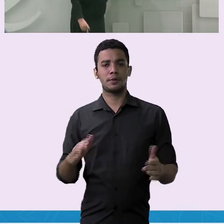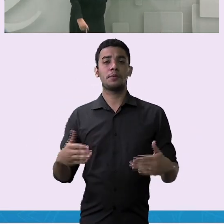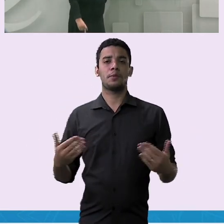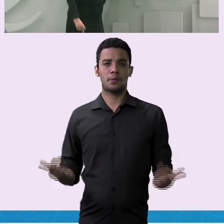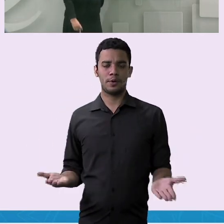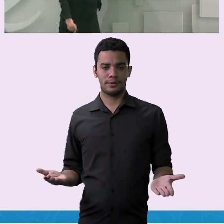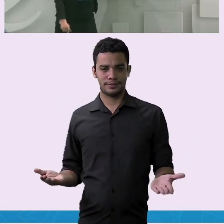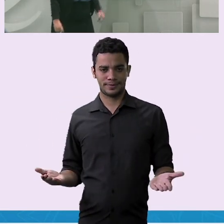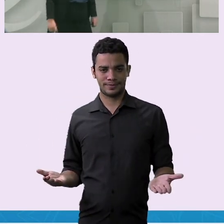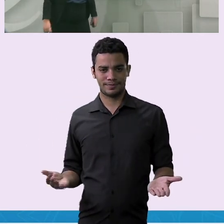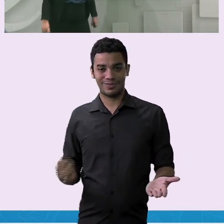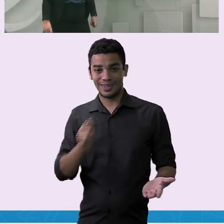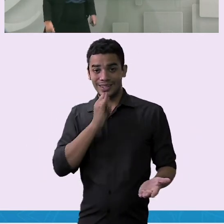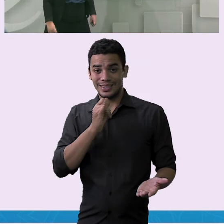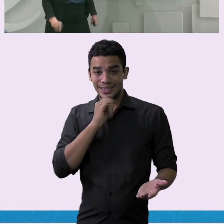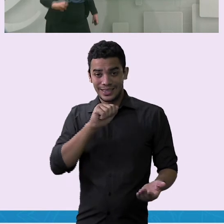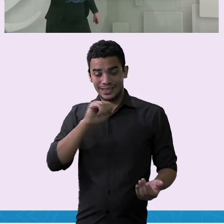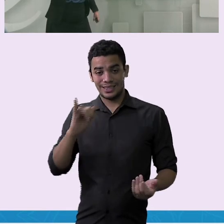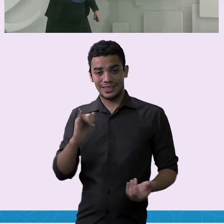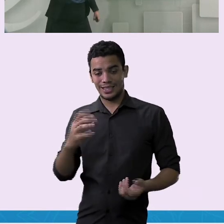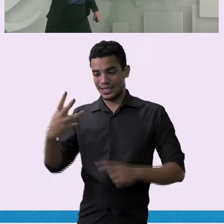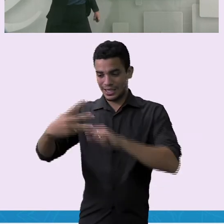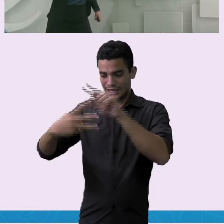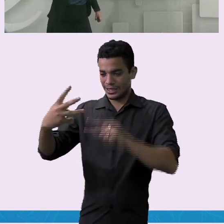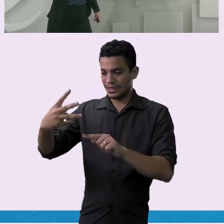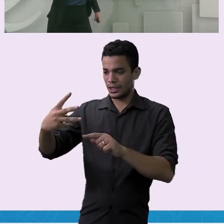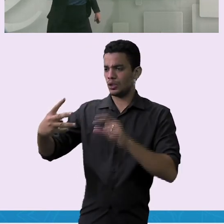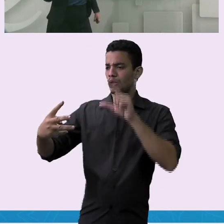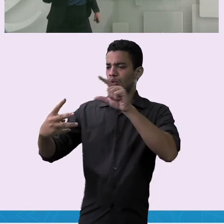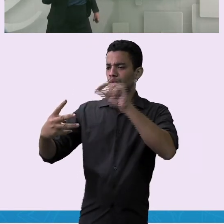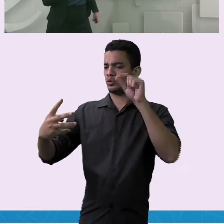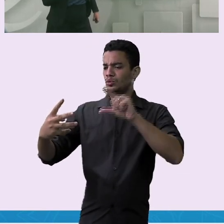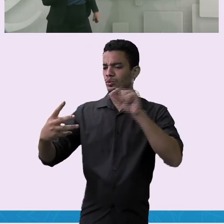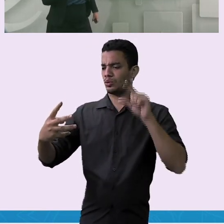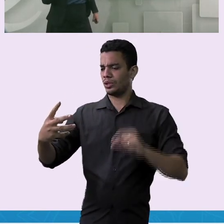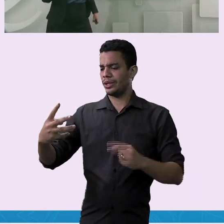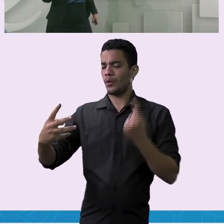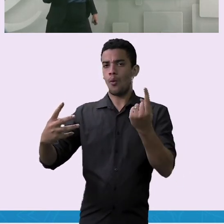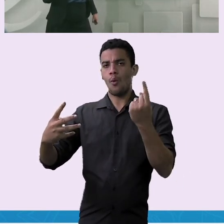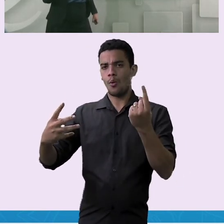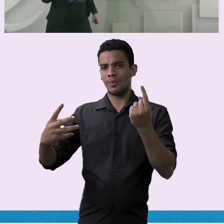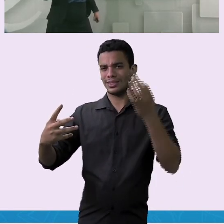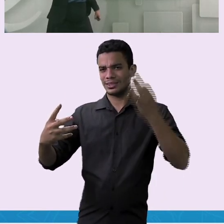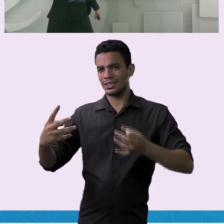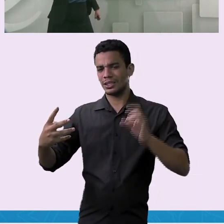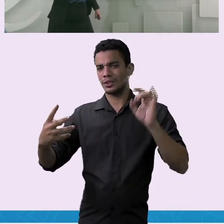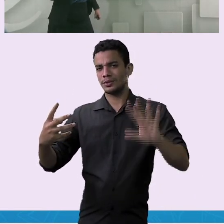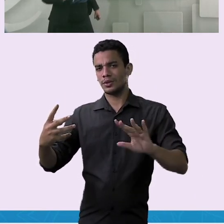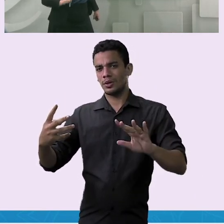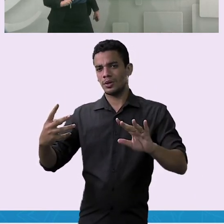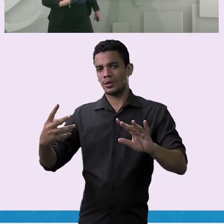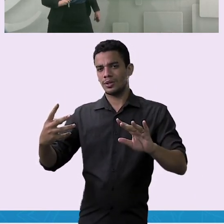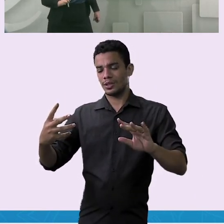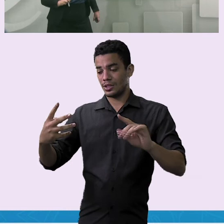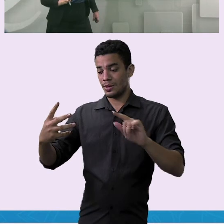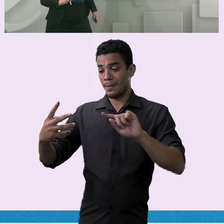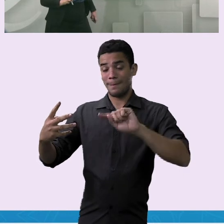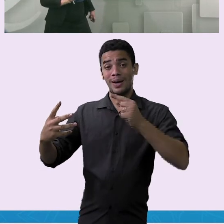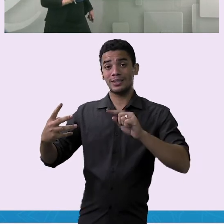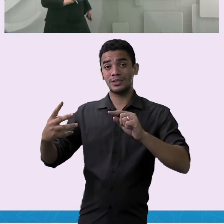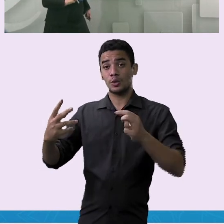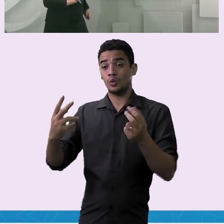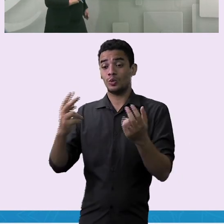trocar lá no anúncio publicitário, vai querer dizer a mesma coisa? Ou seja, qual sinônimo